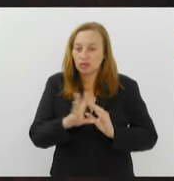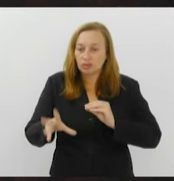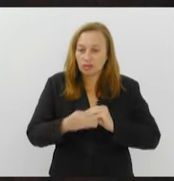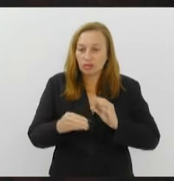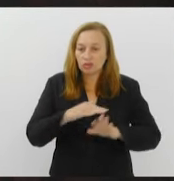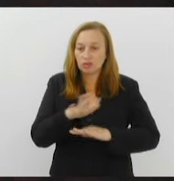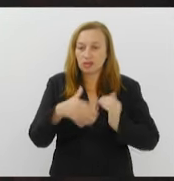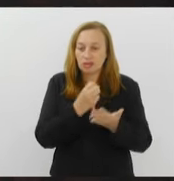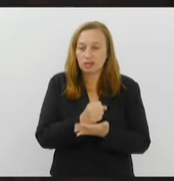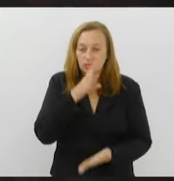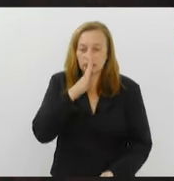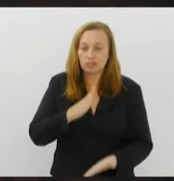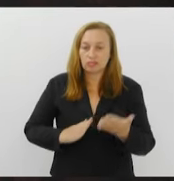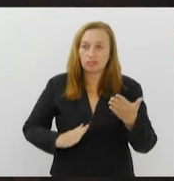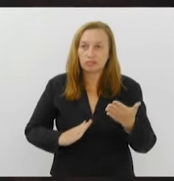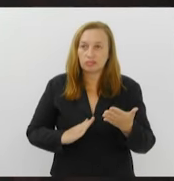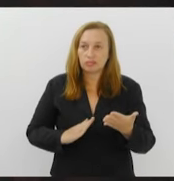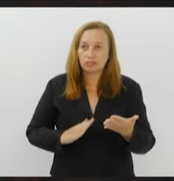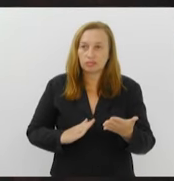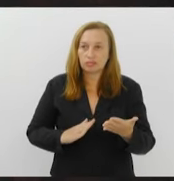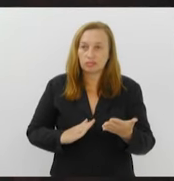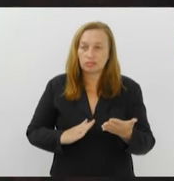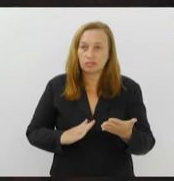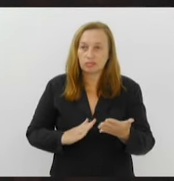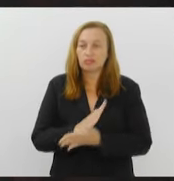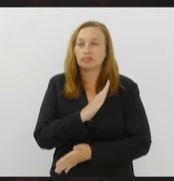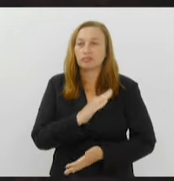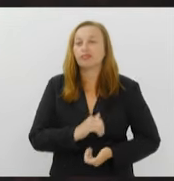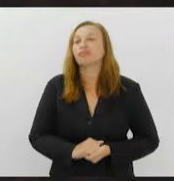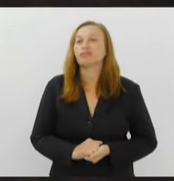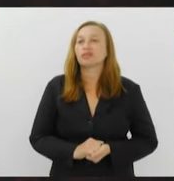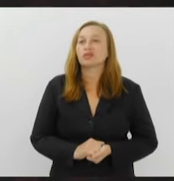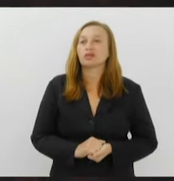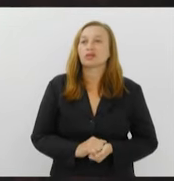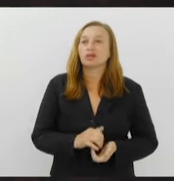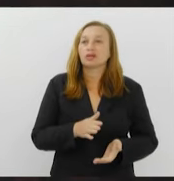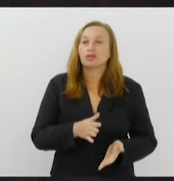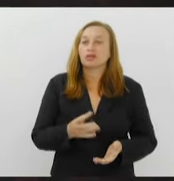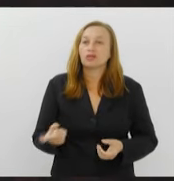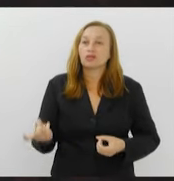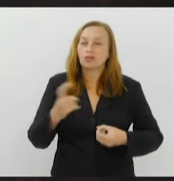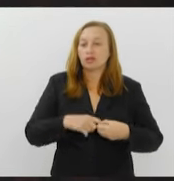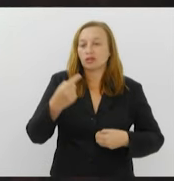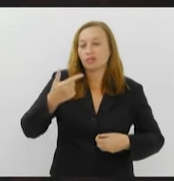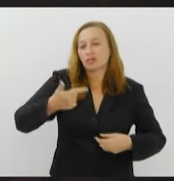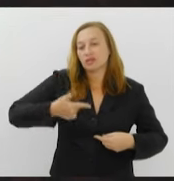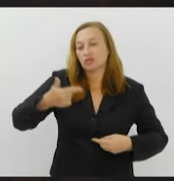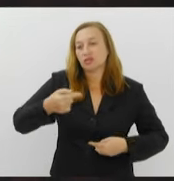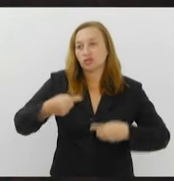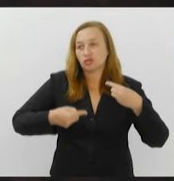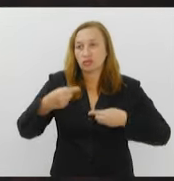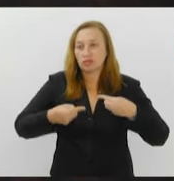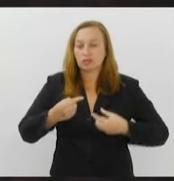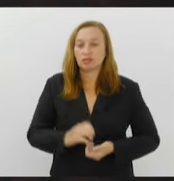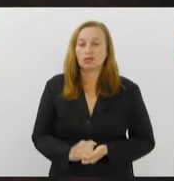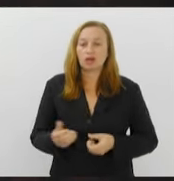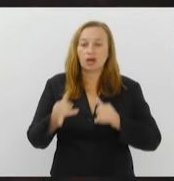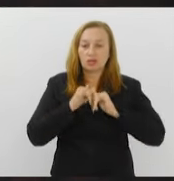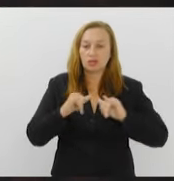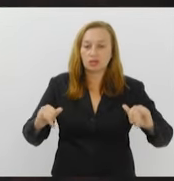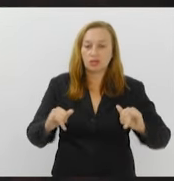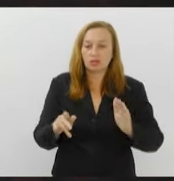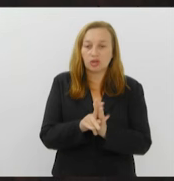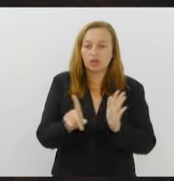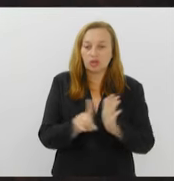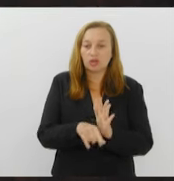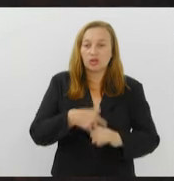emendado. Os senhores que aprovam, permaneçam como estão. Aprovado. Vai a redação do vencido para a segunda discussão. Anuncio.